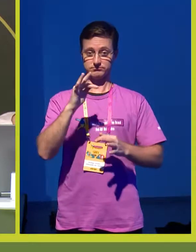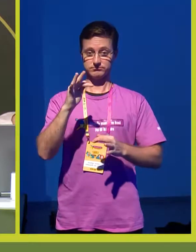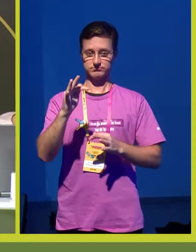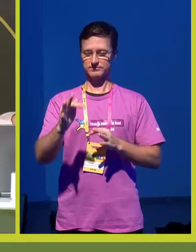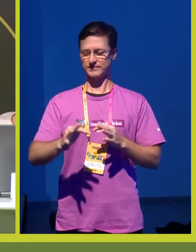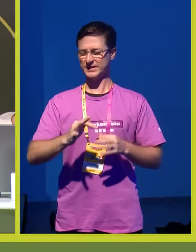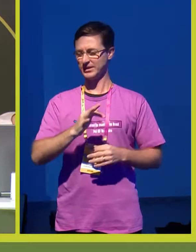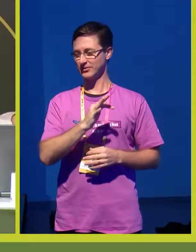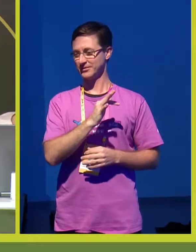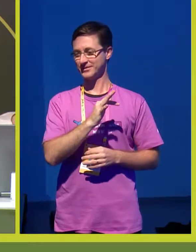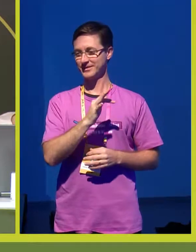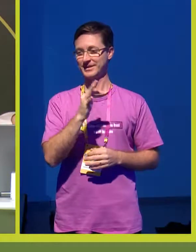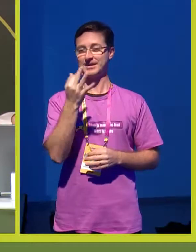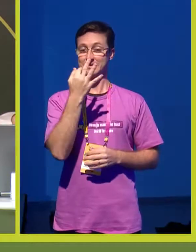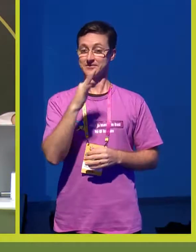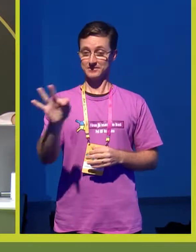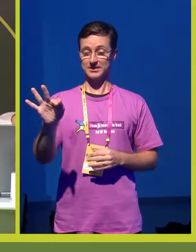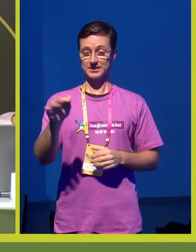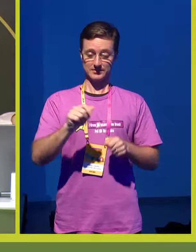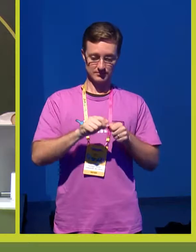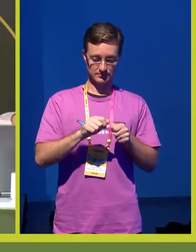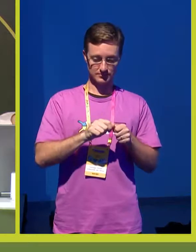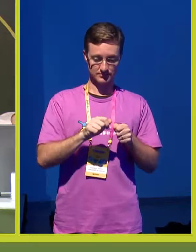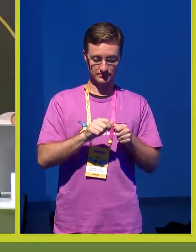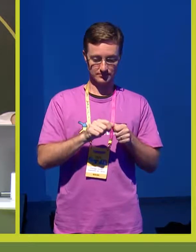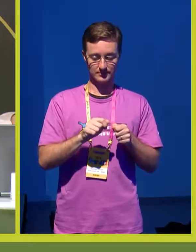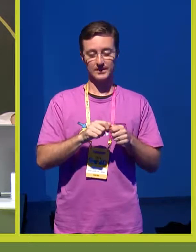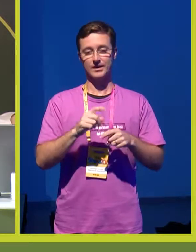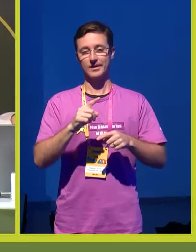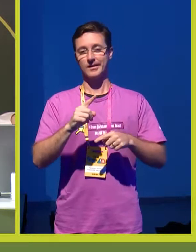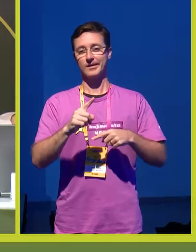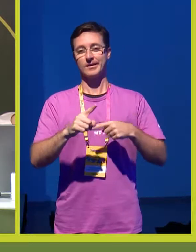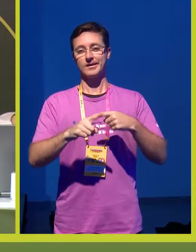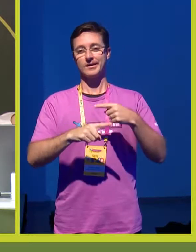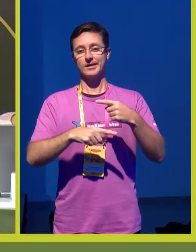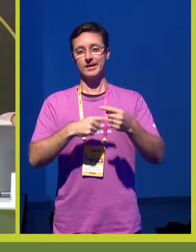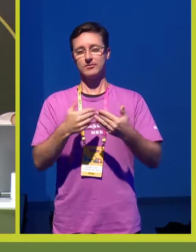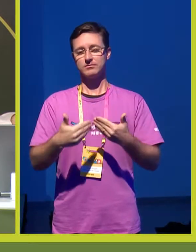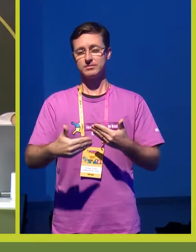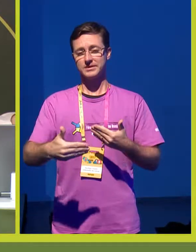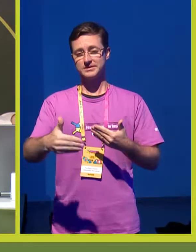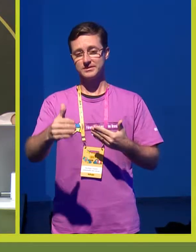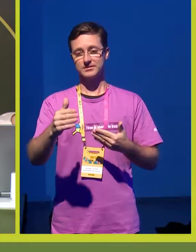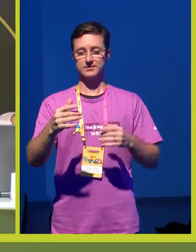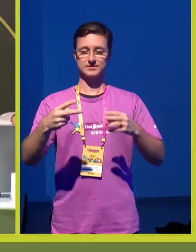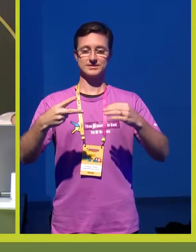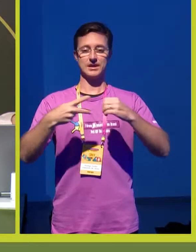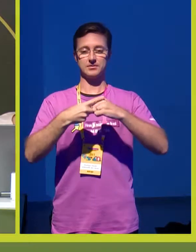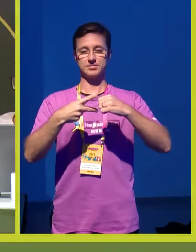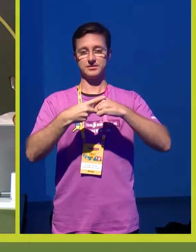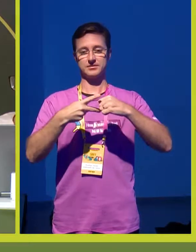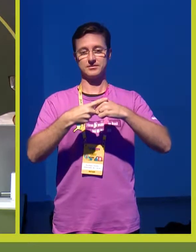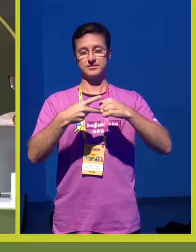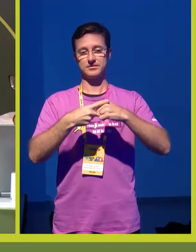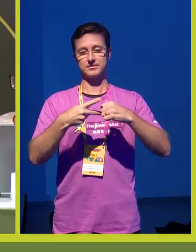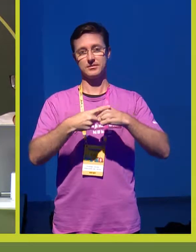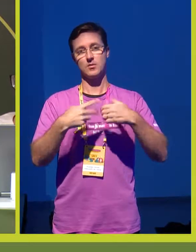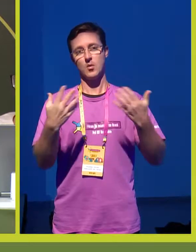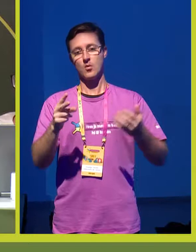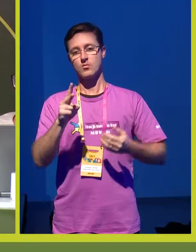convênio com a administradora do Blackberry, e, em seguida, passaram a usar Skype, VoIP,